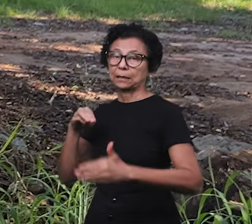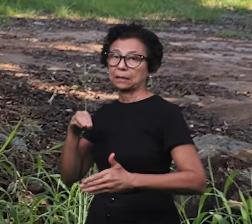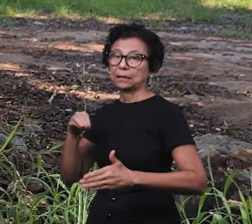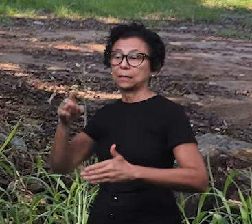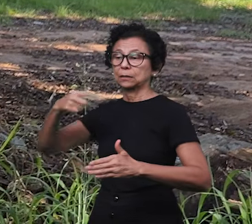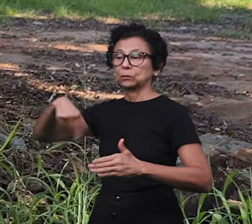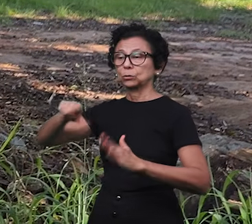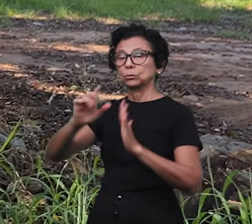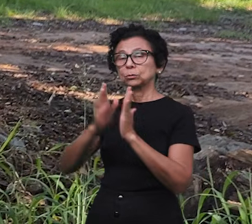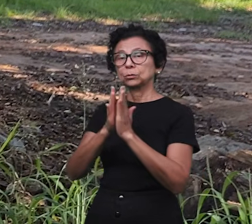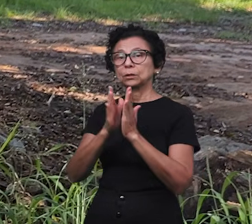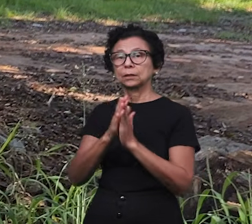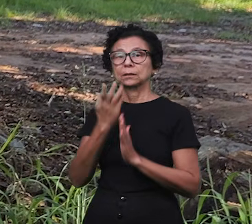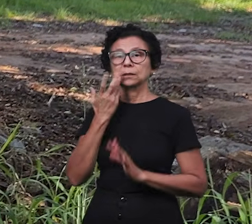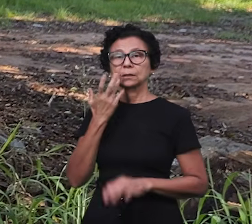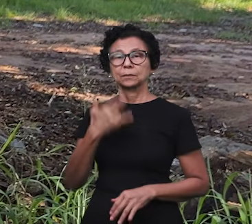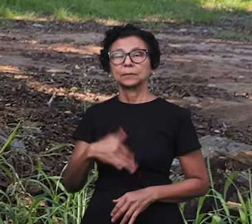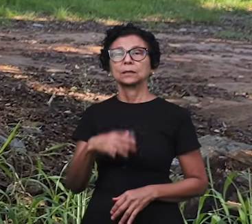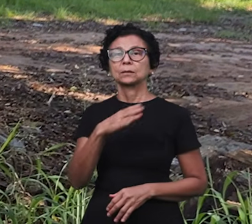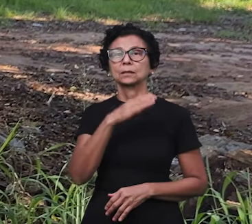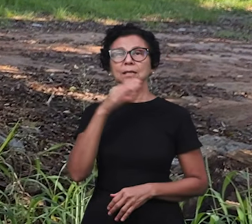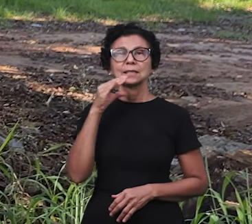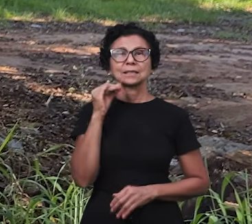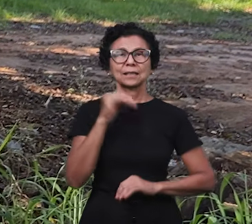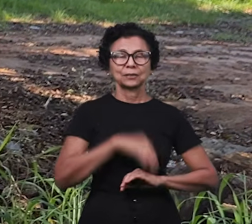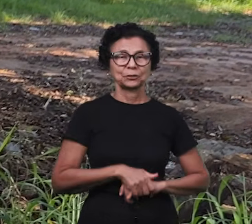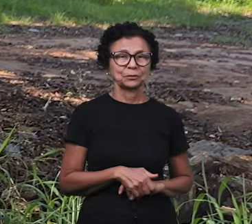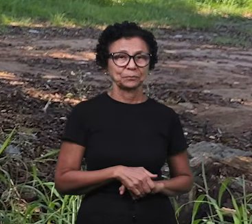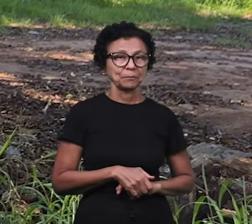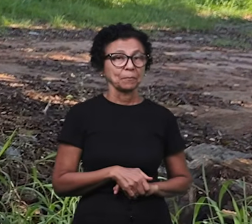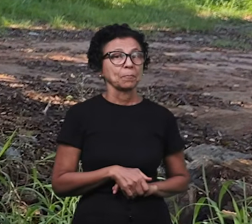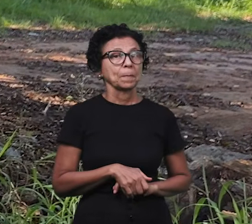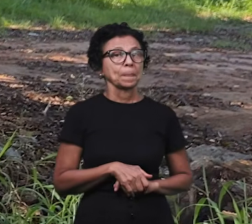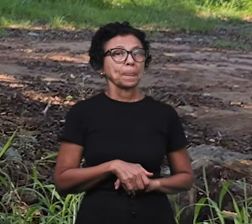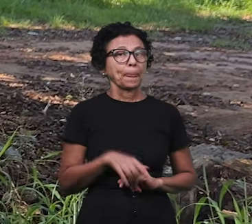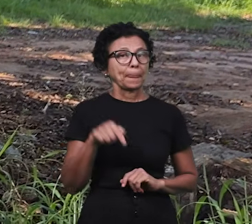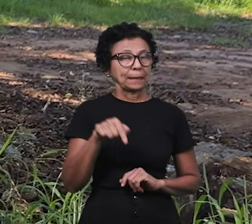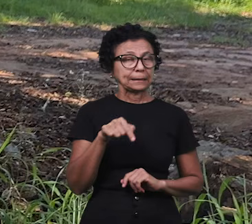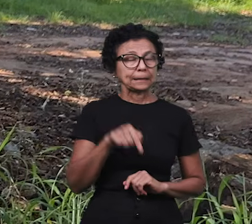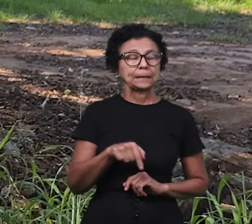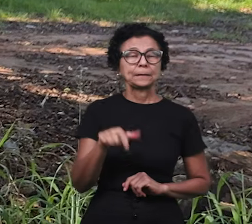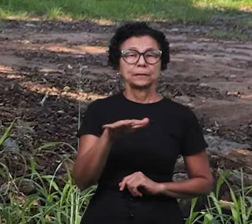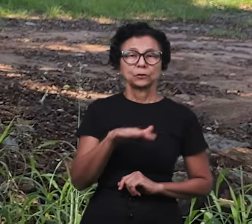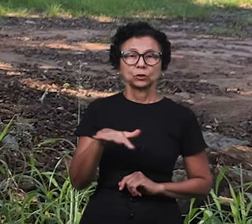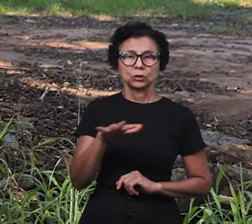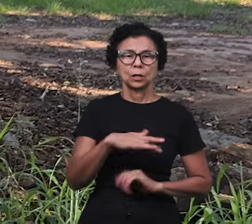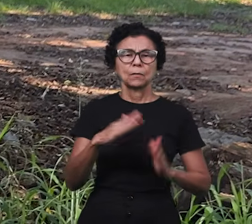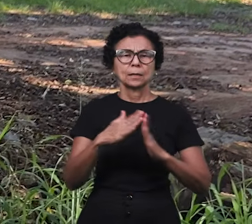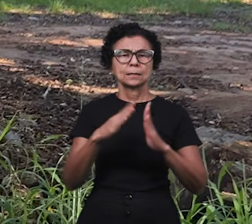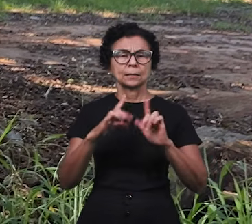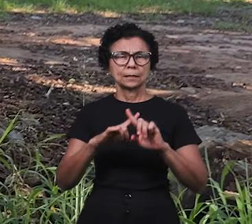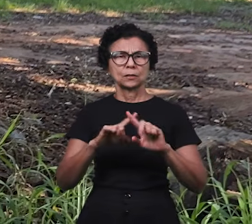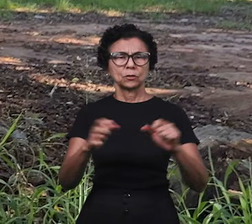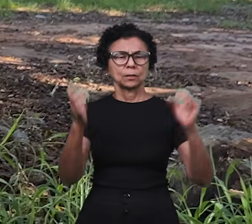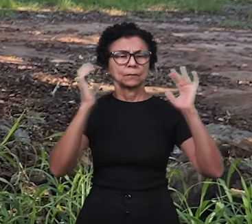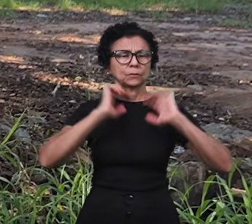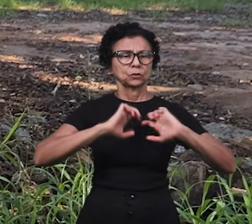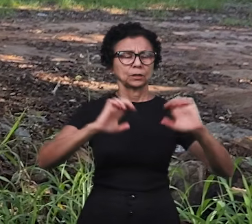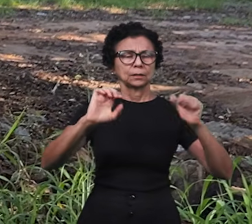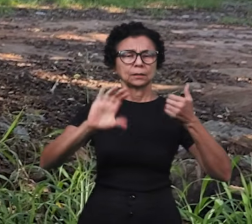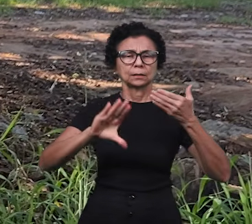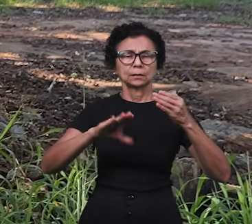como igreja, temos orado por nossas crianças, intermediários e adolescentes. Aqui na região, as igrejas têm se empenhado, através